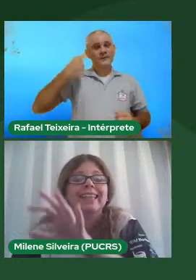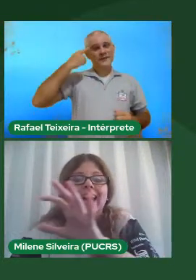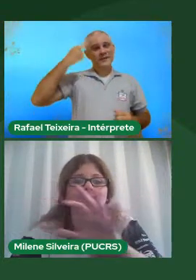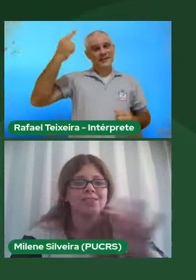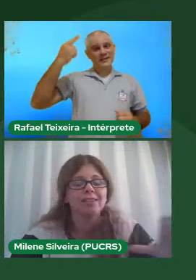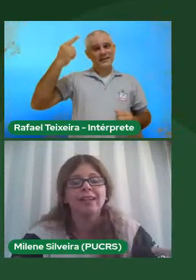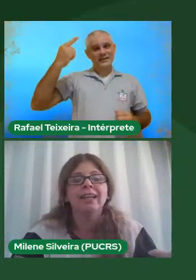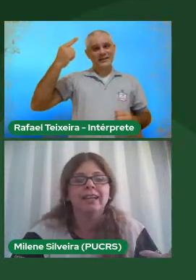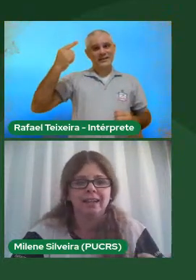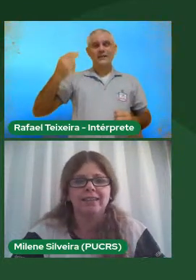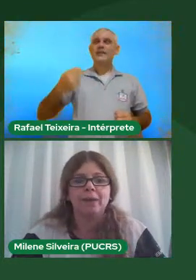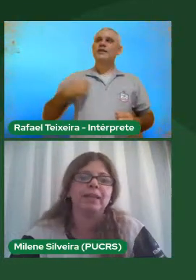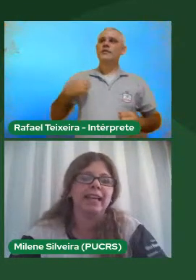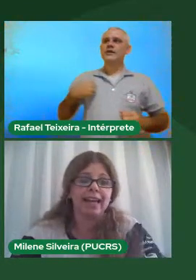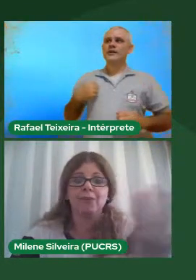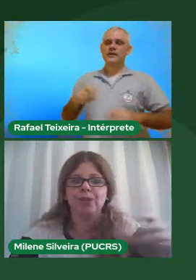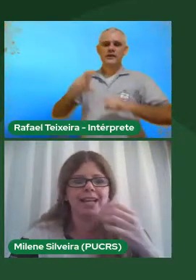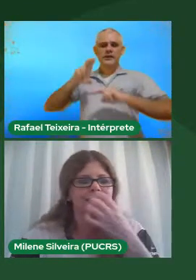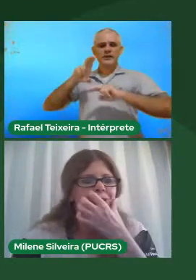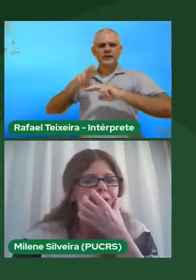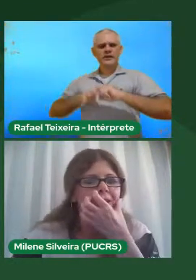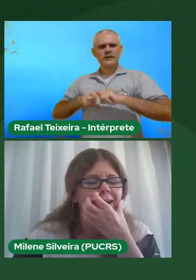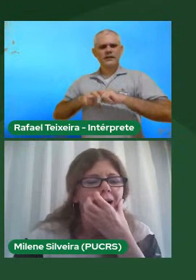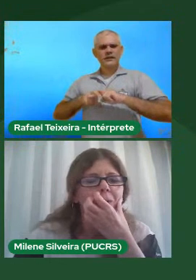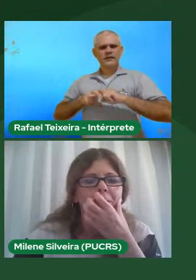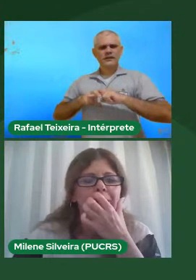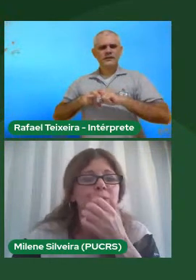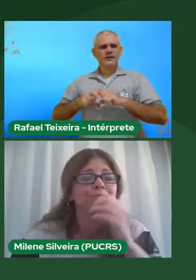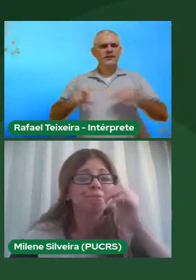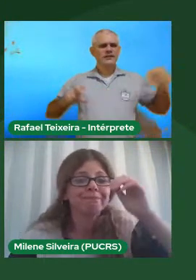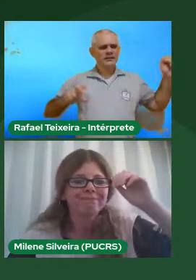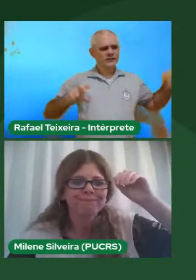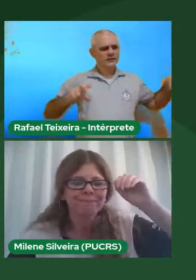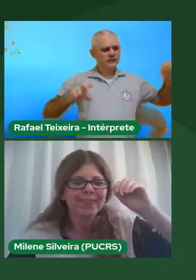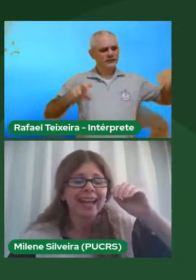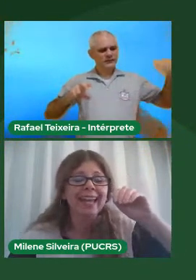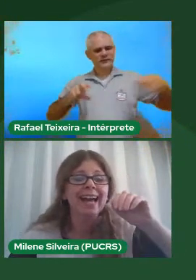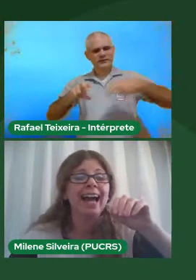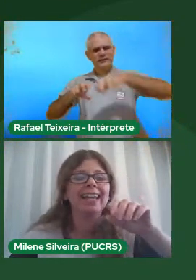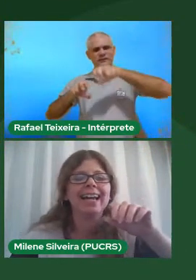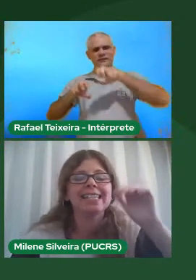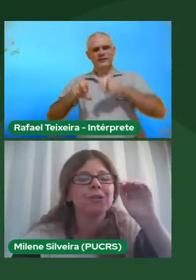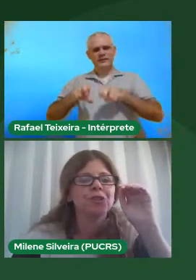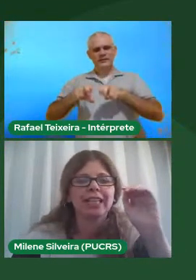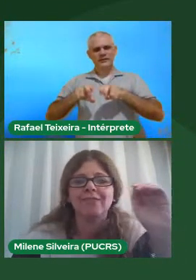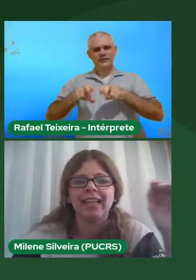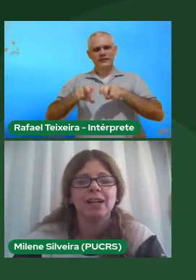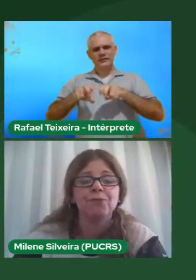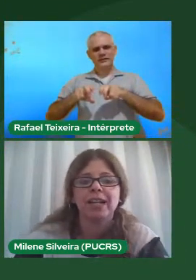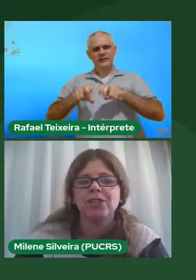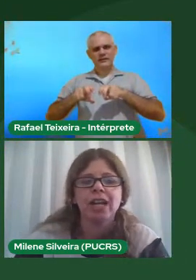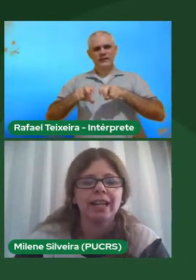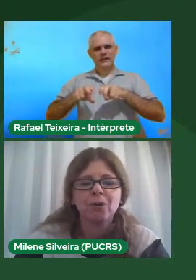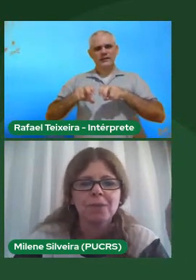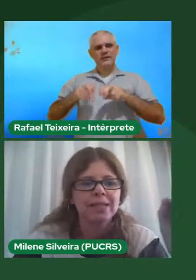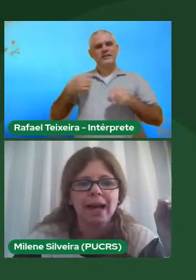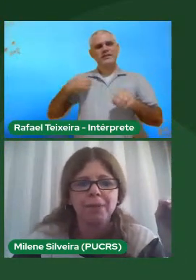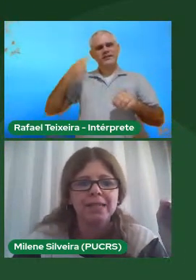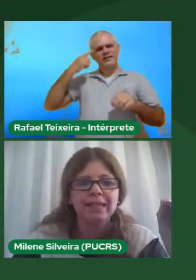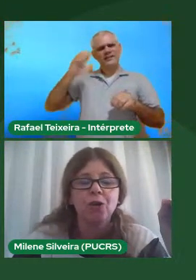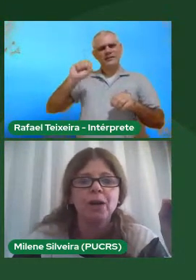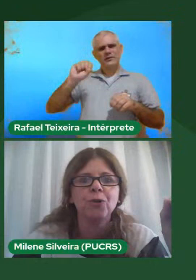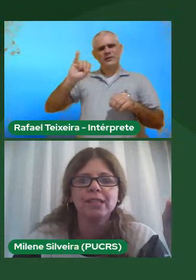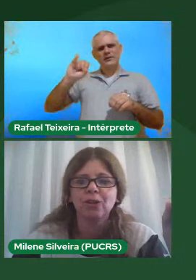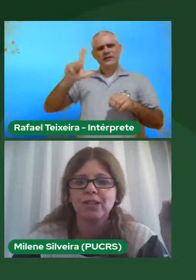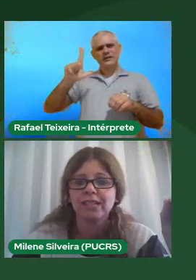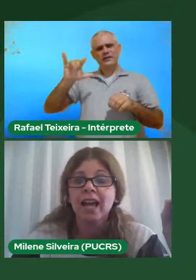nós sentados na plateia, ela foi lá assistir comigo. Aí a Silvia já estava lá na frente, que ela ia começar a